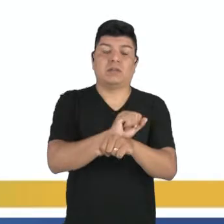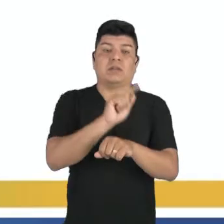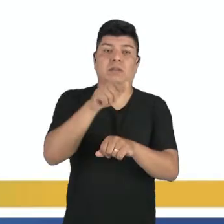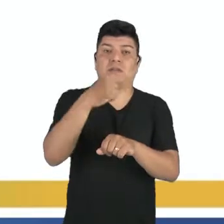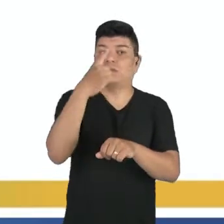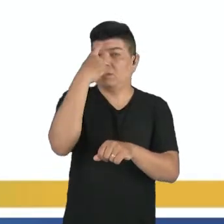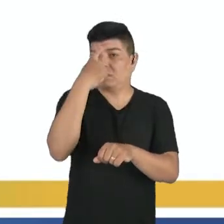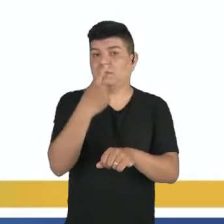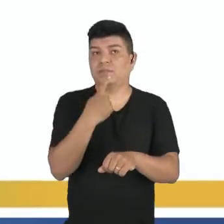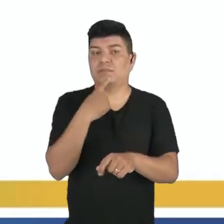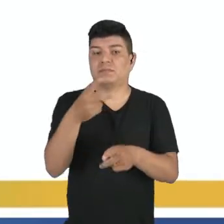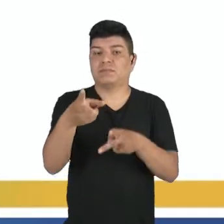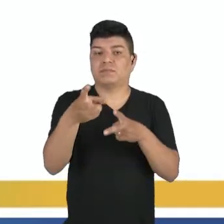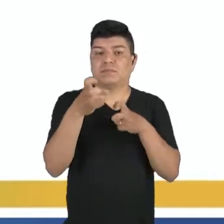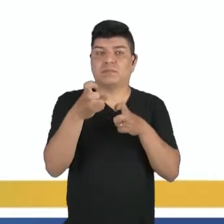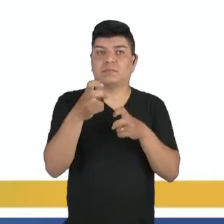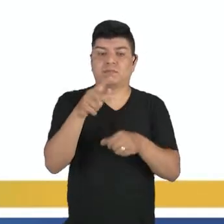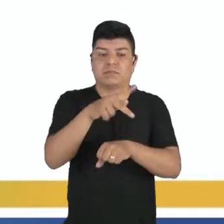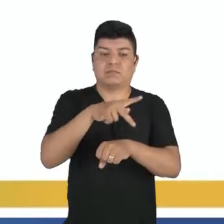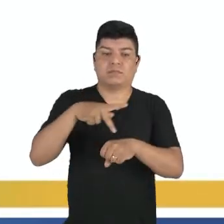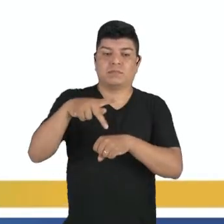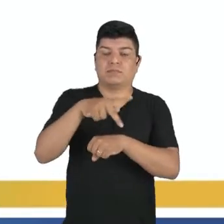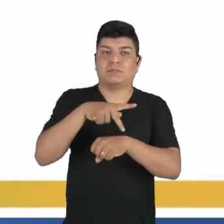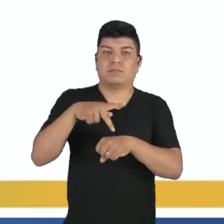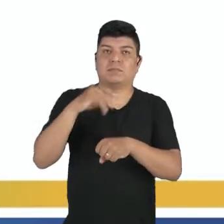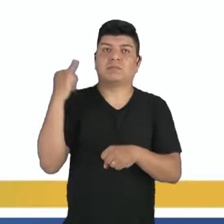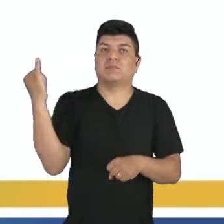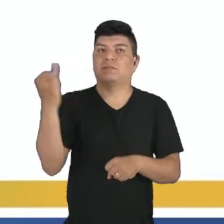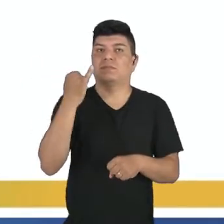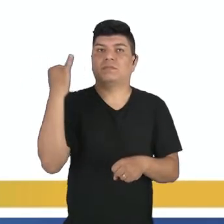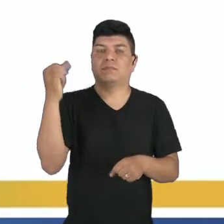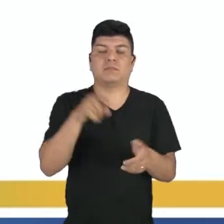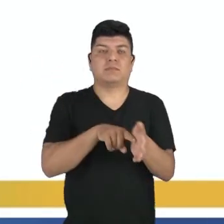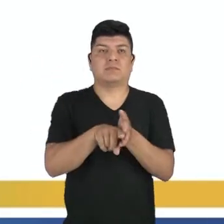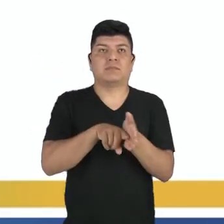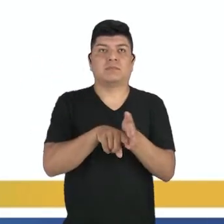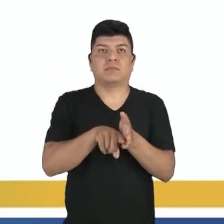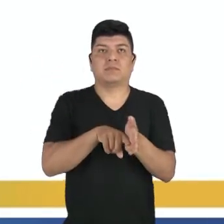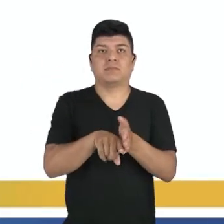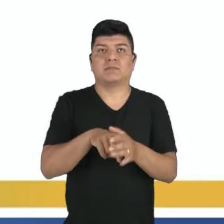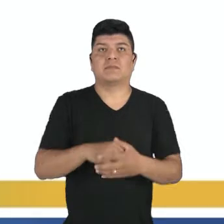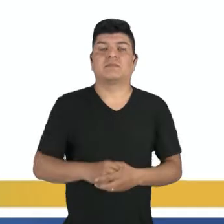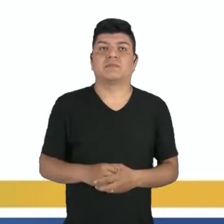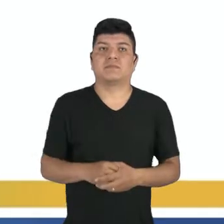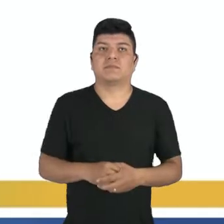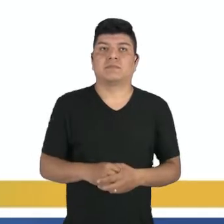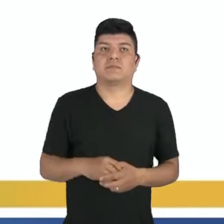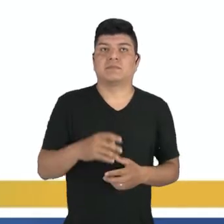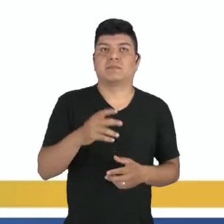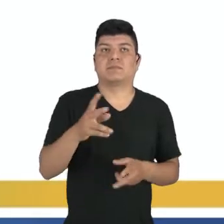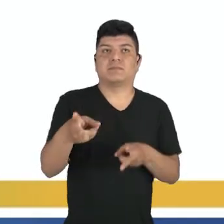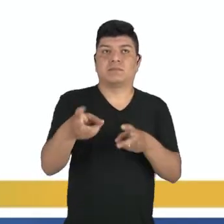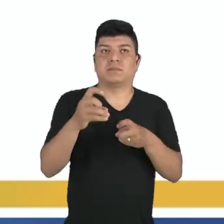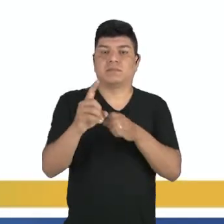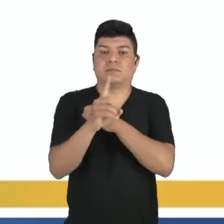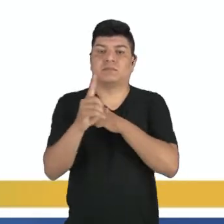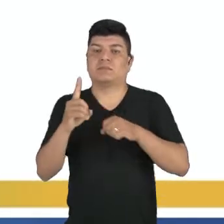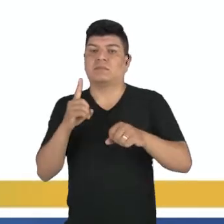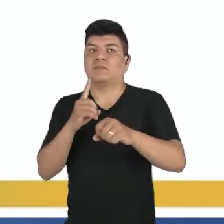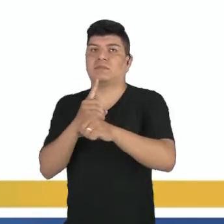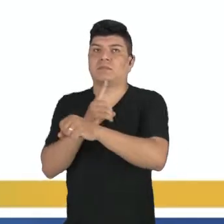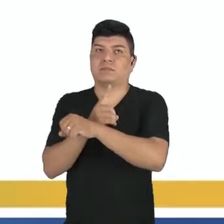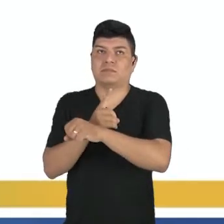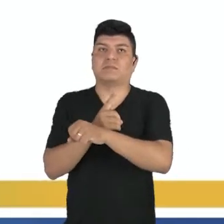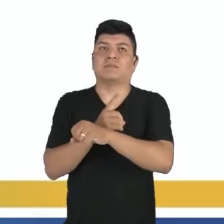imagem identificar esses países que te interessa fazer uma pesquisa bom aspecto social da população